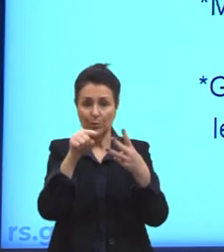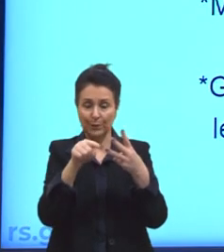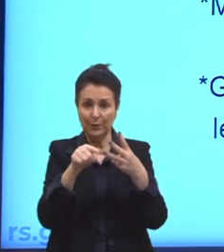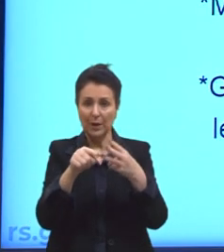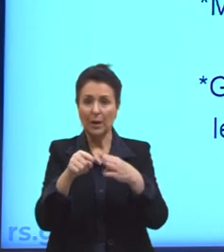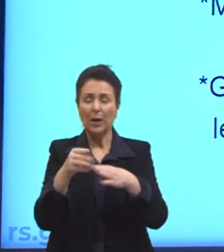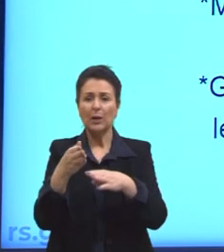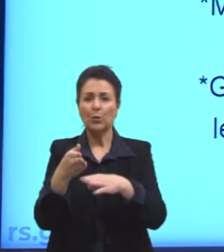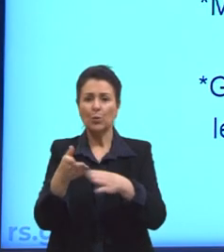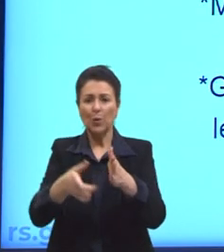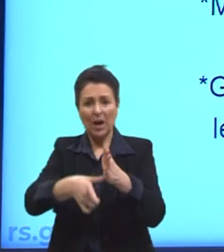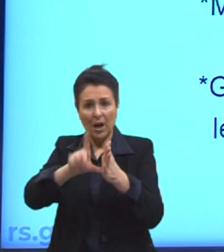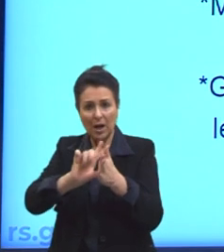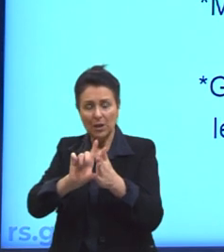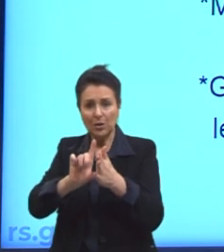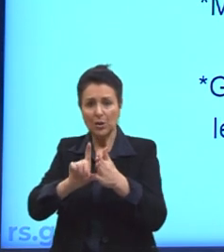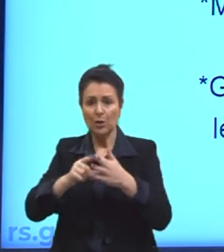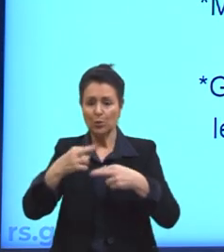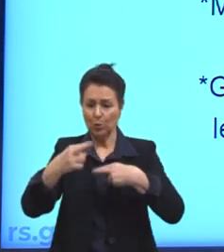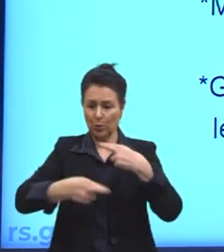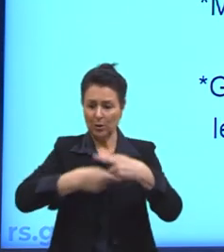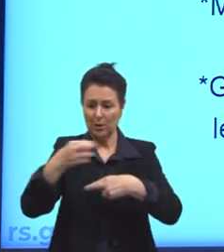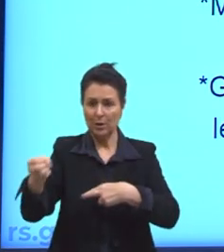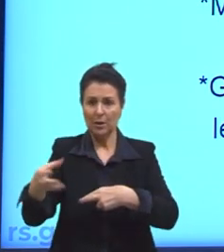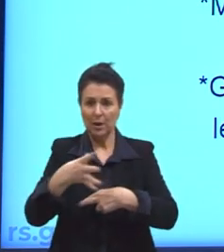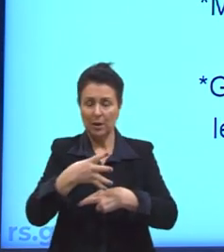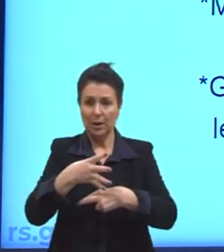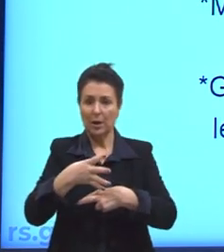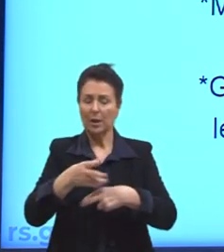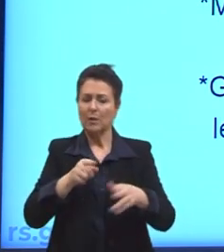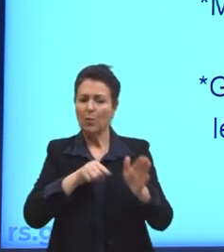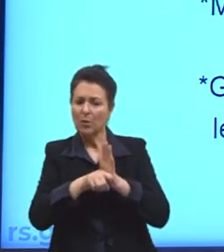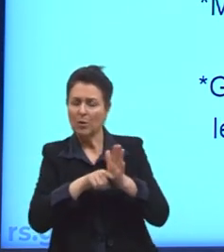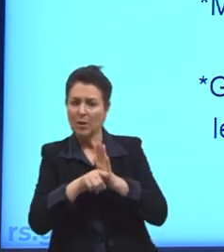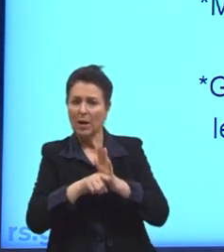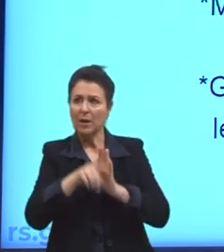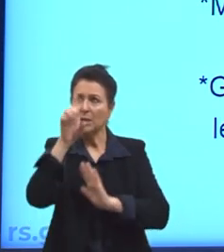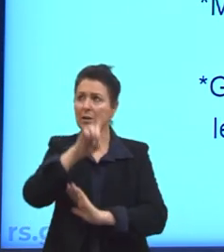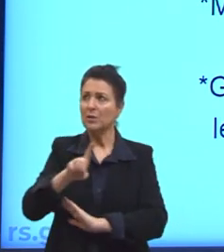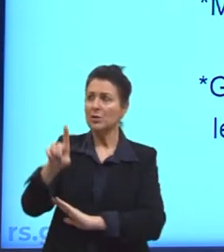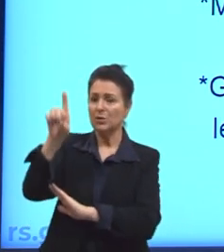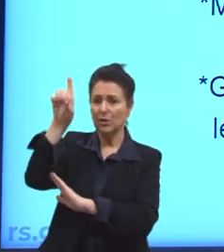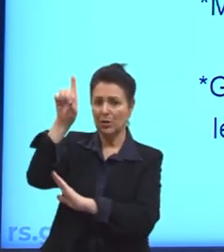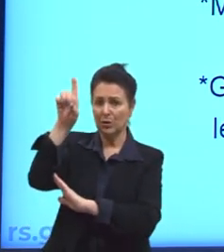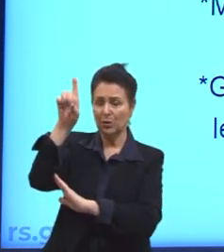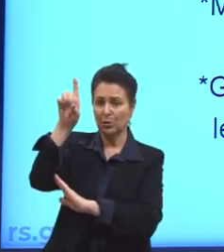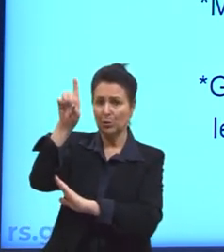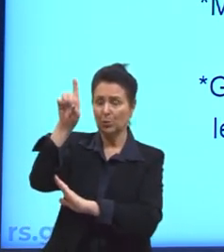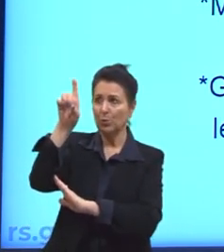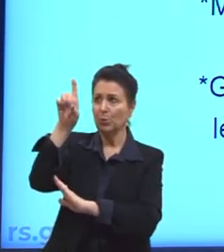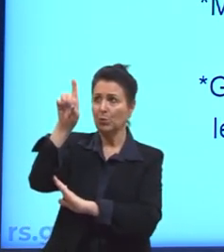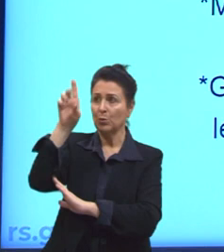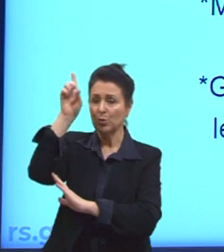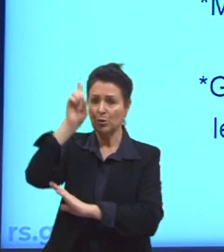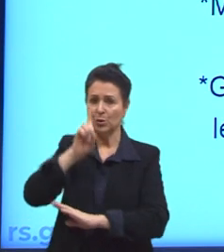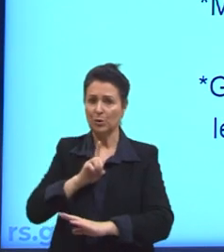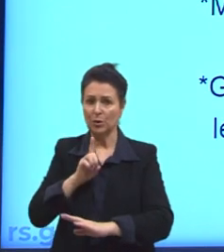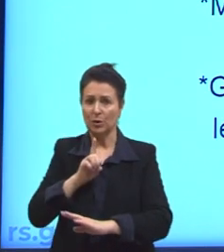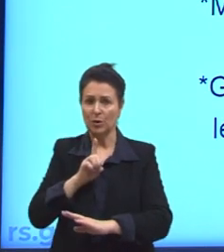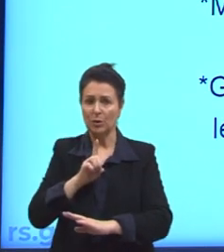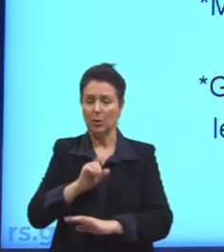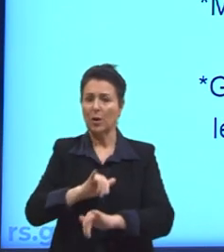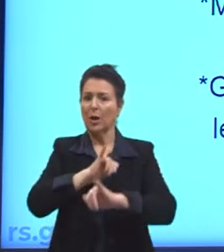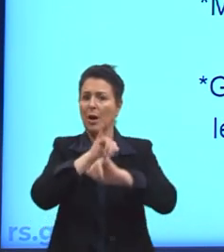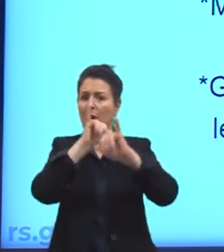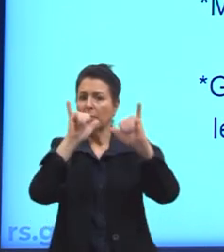pré-renascentistas que vão questionar a teoria do direito divino né tem o alho tanto elidiene ele fala que Deus